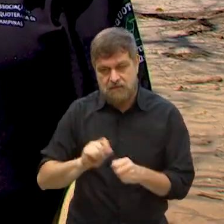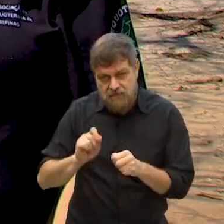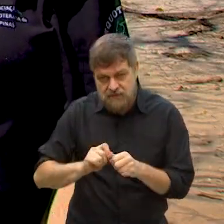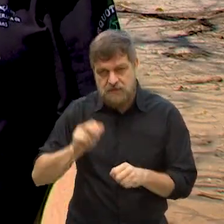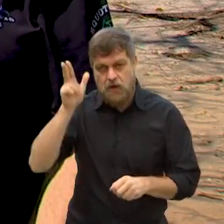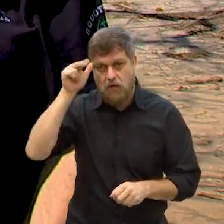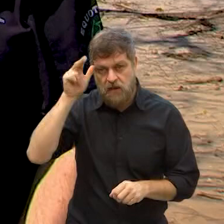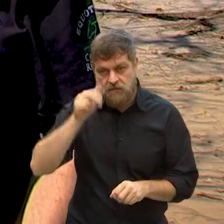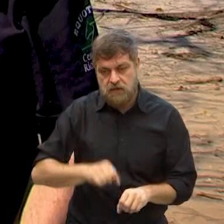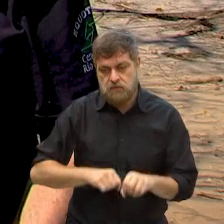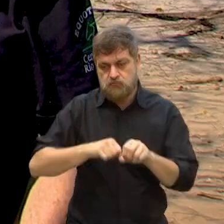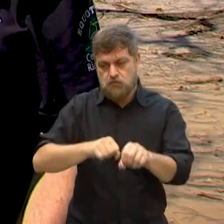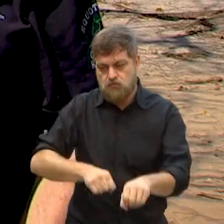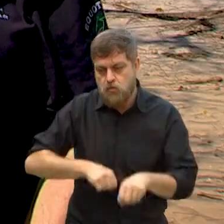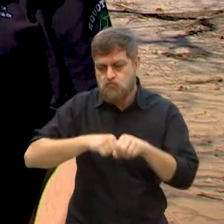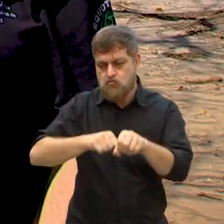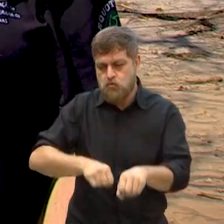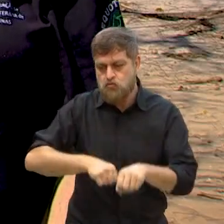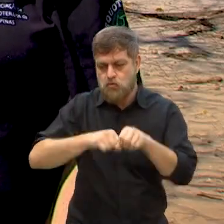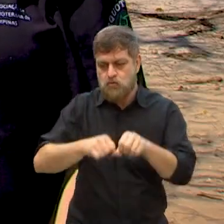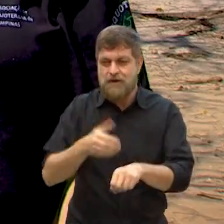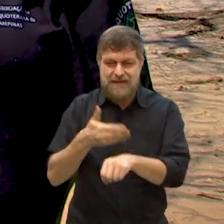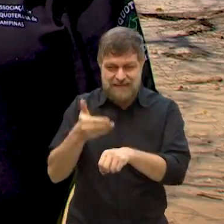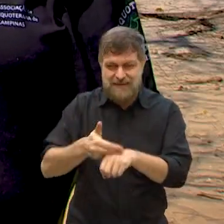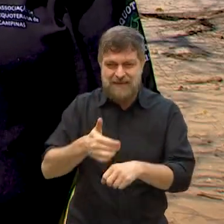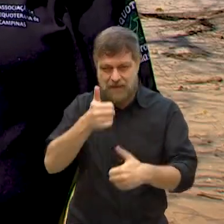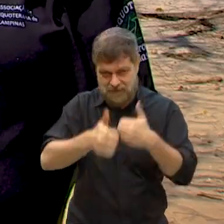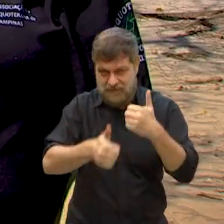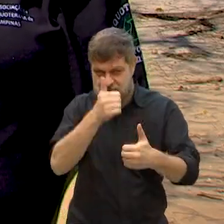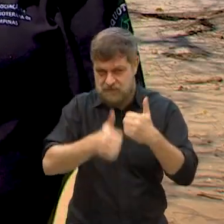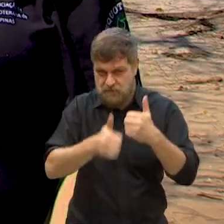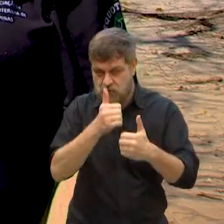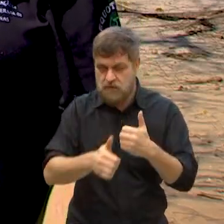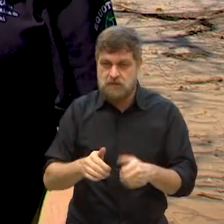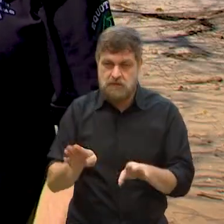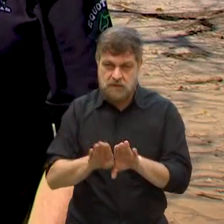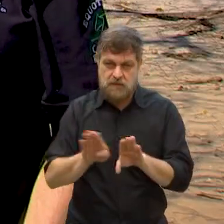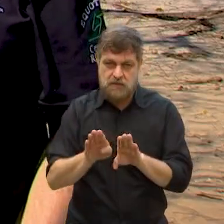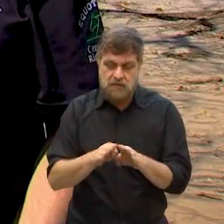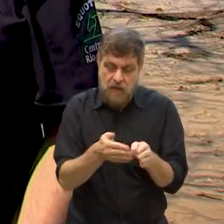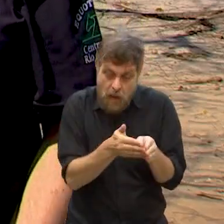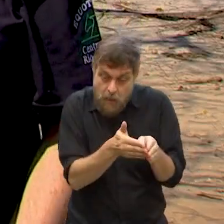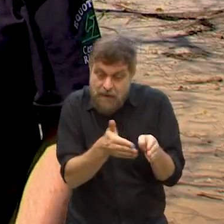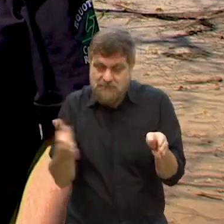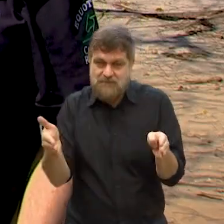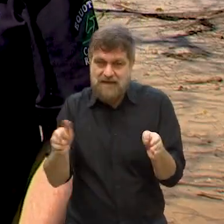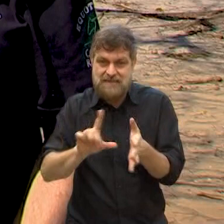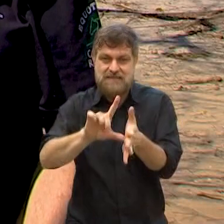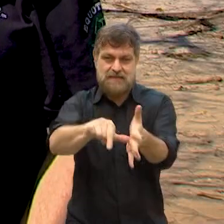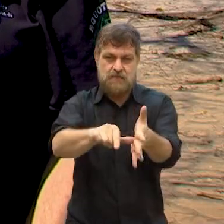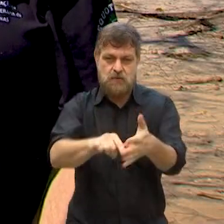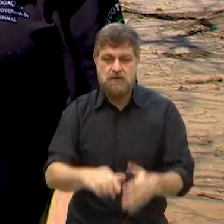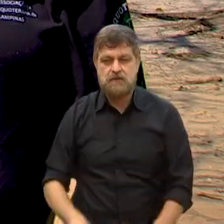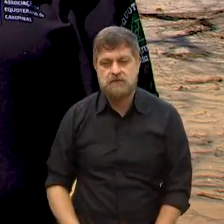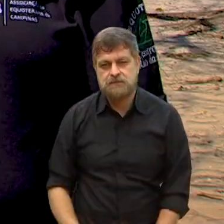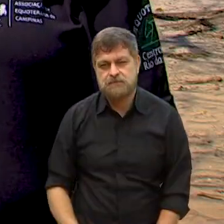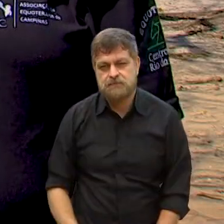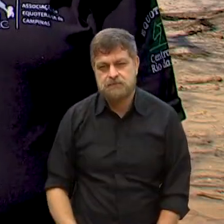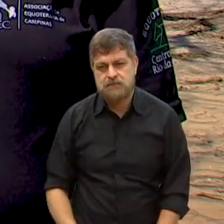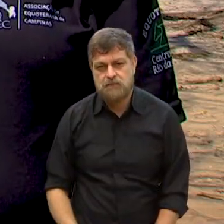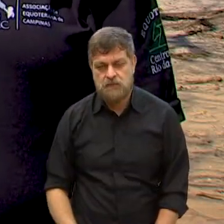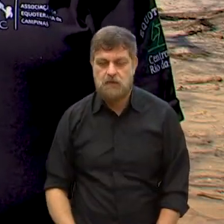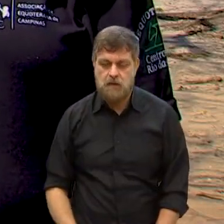gente possa já desenvolver o pré-esportivo direto, que é uma das fases da eco, ou